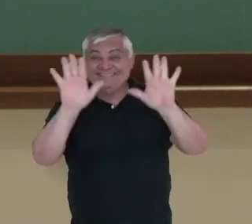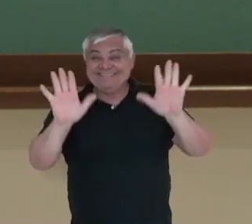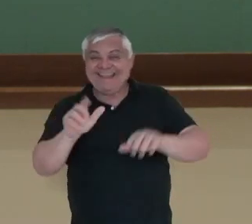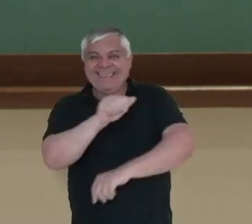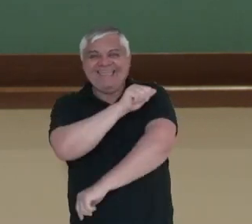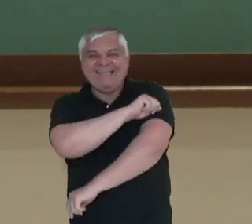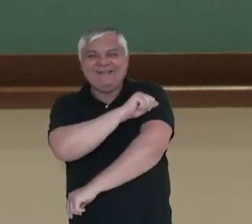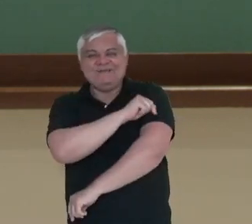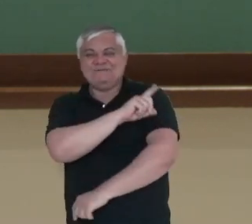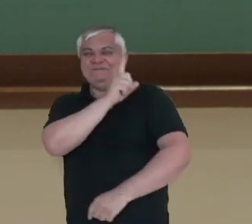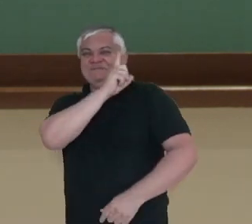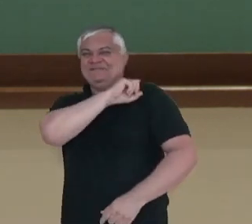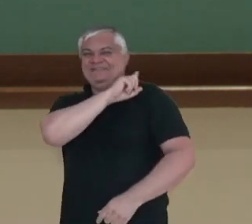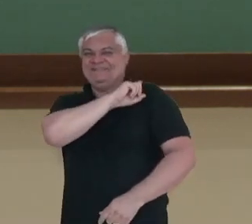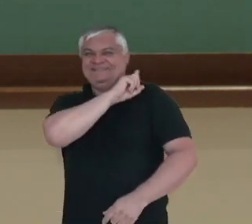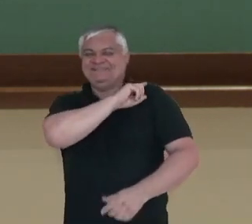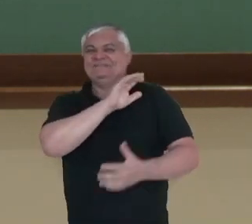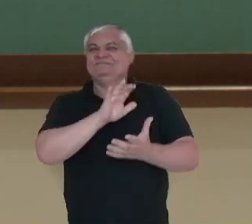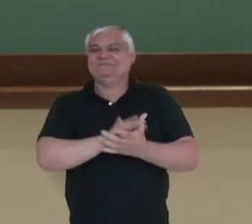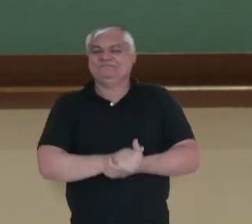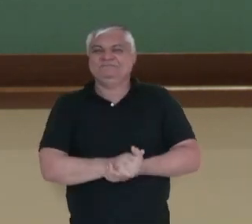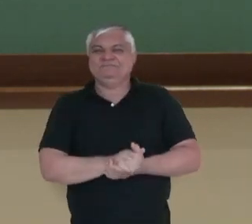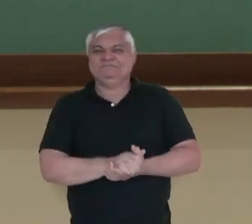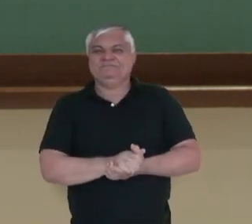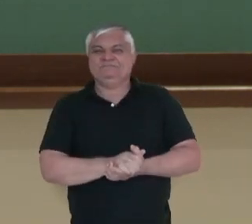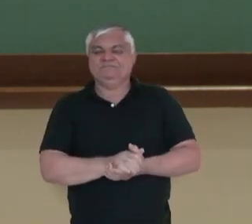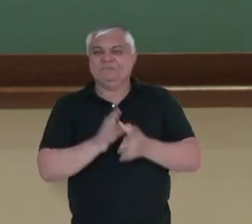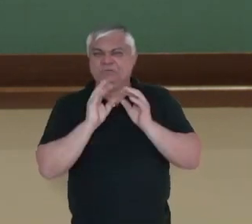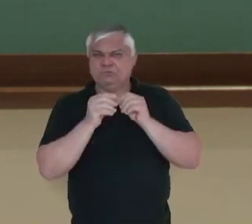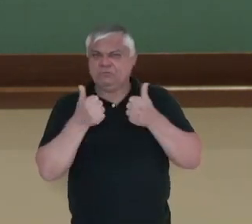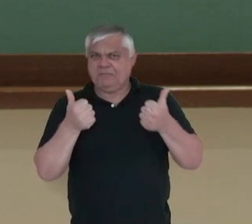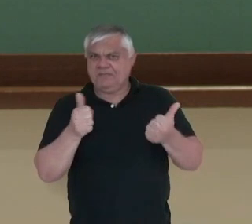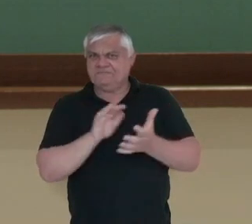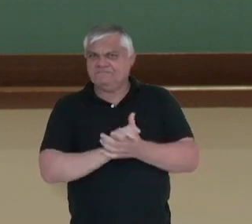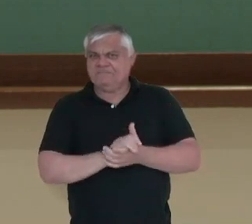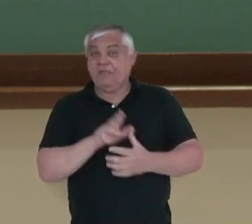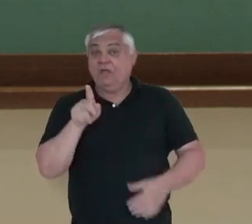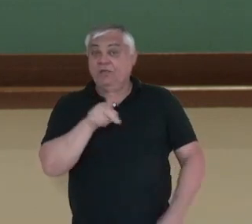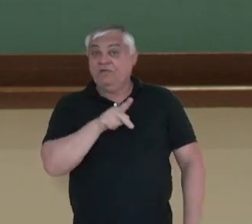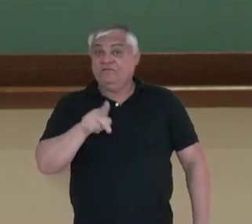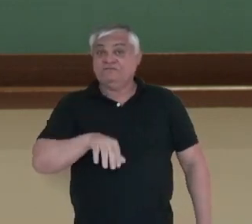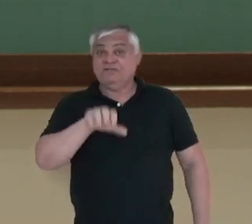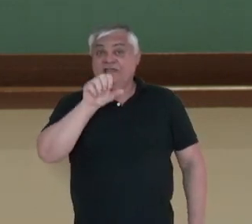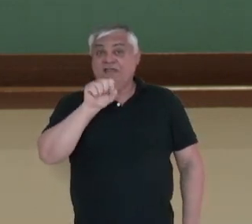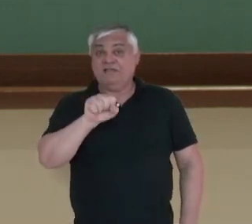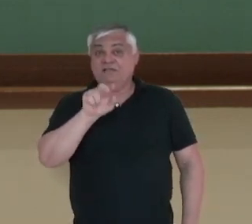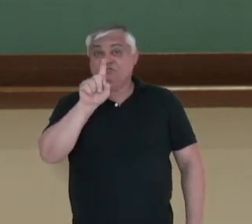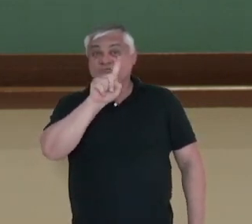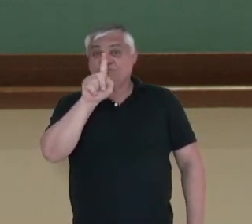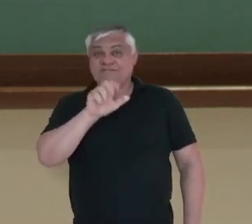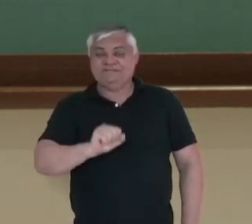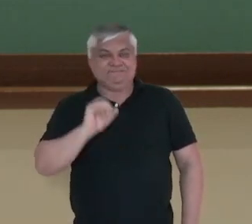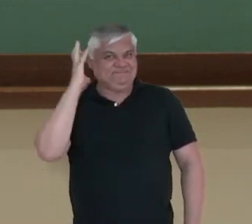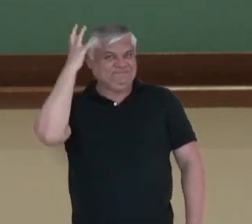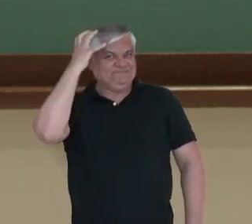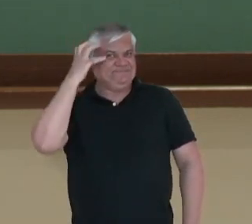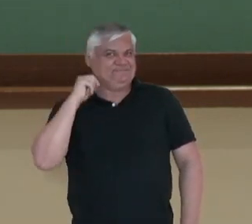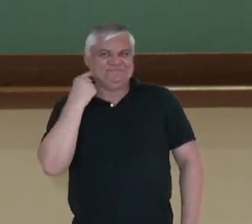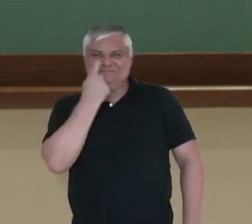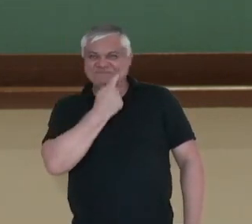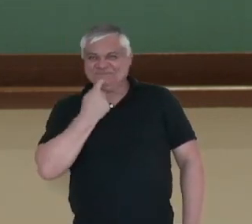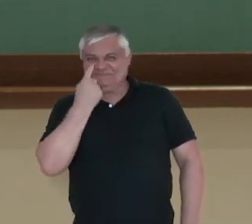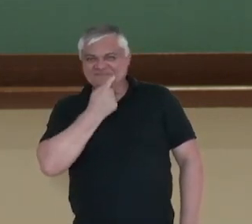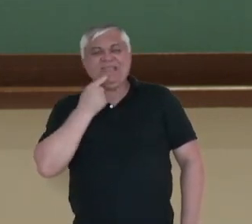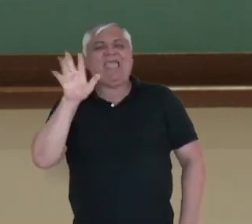estudantes da primeira série do ensino médio. Tudo bem com vocês? Eu sou a professora Susan dos Anjos e essa é